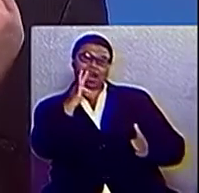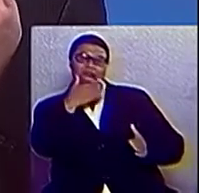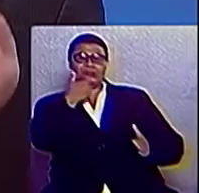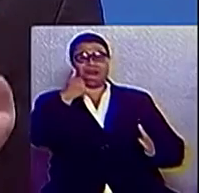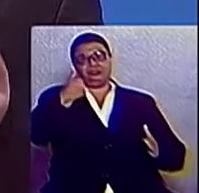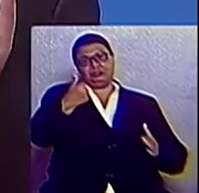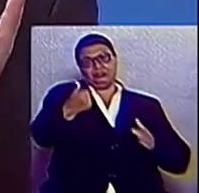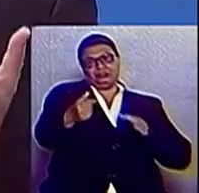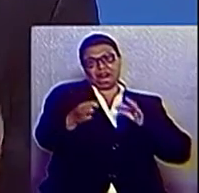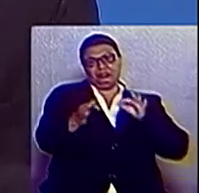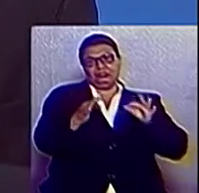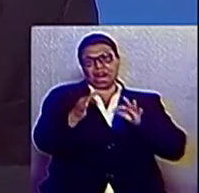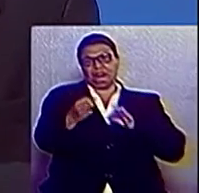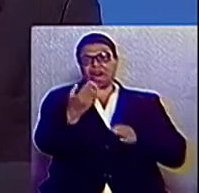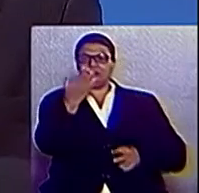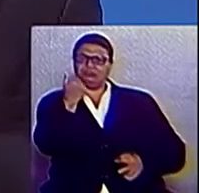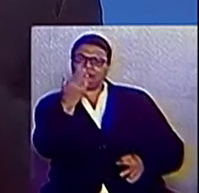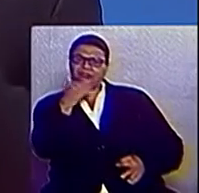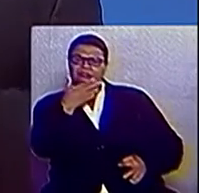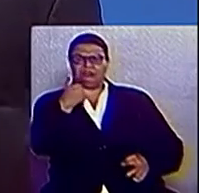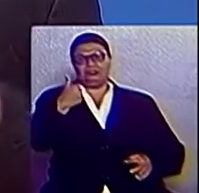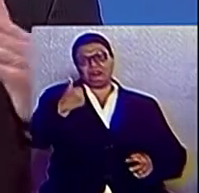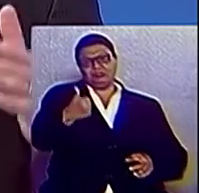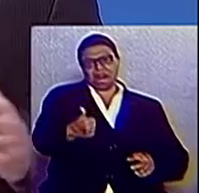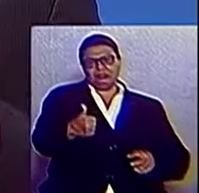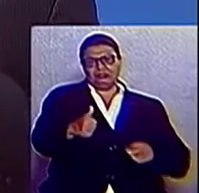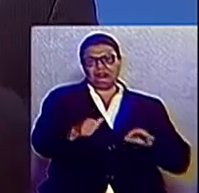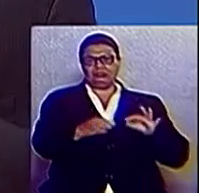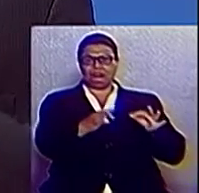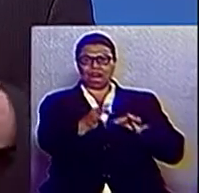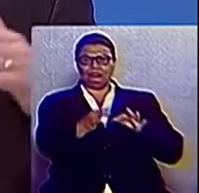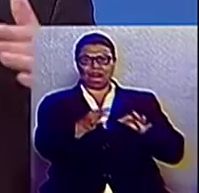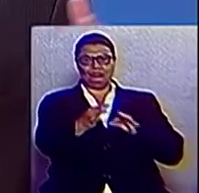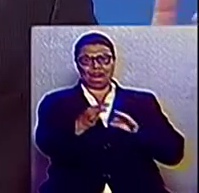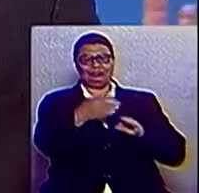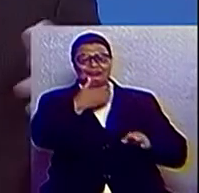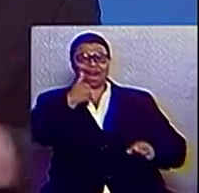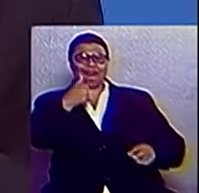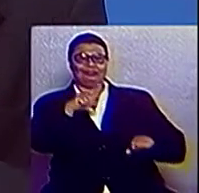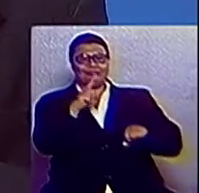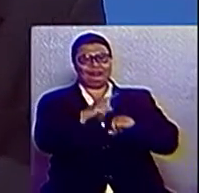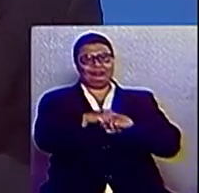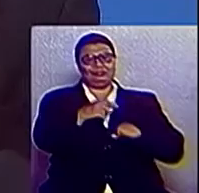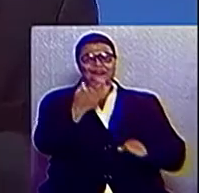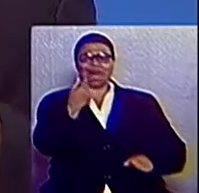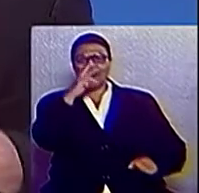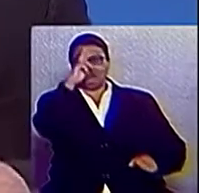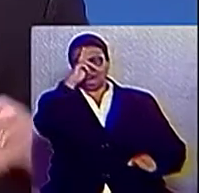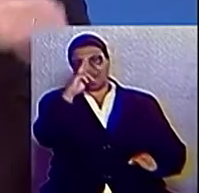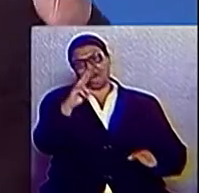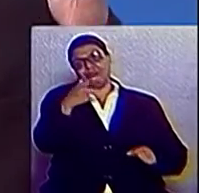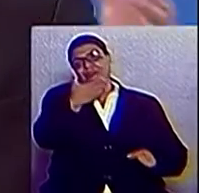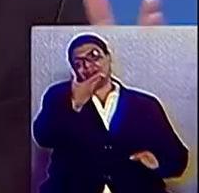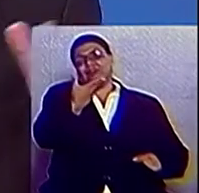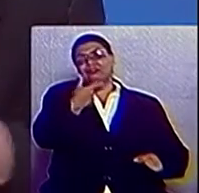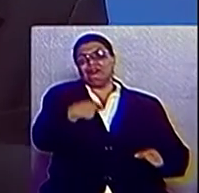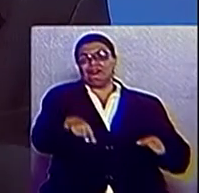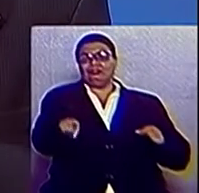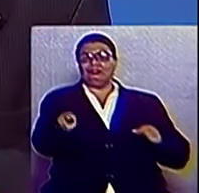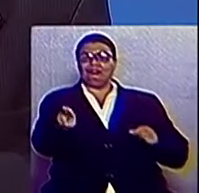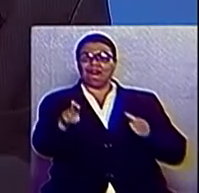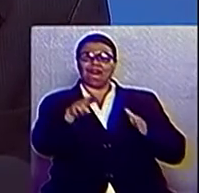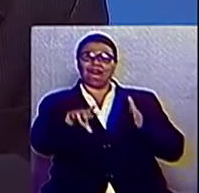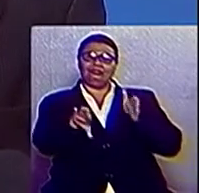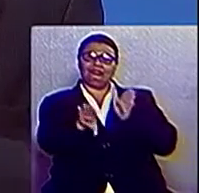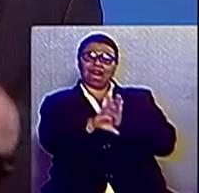melhor qualidade na merenda, com a distribuição melhor dos horários da merenda. A criança não pode chegar no final